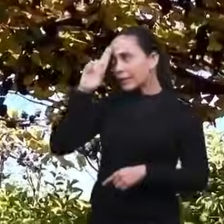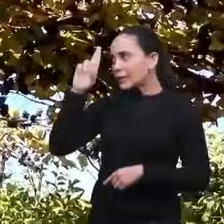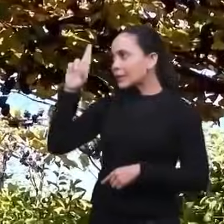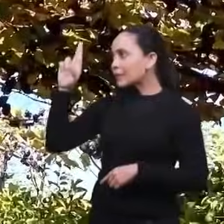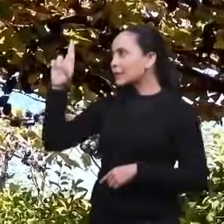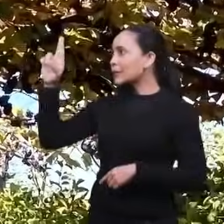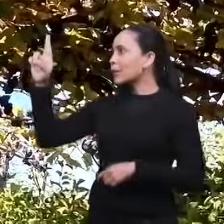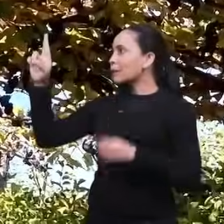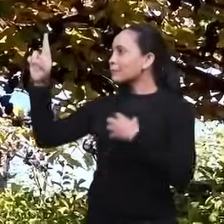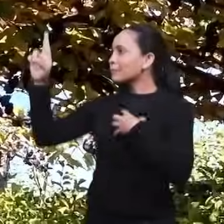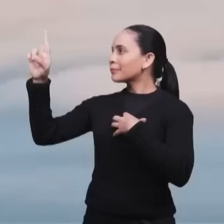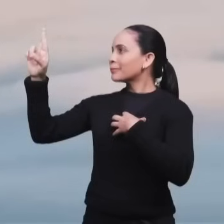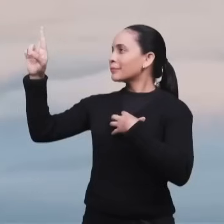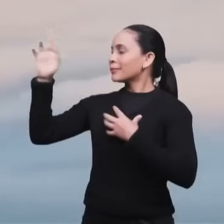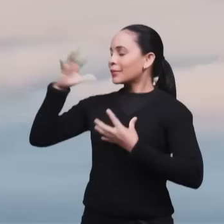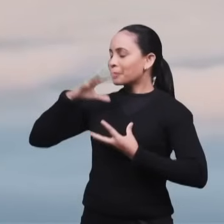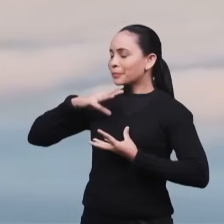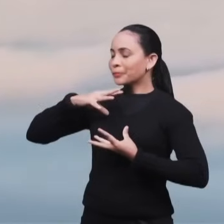E